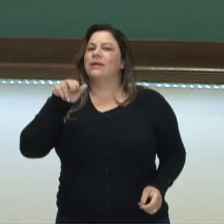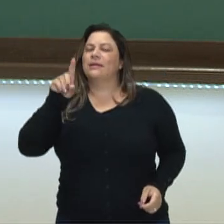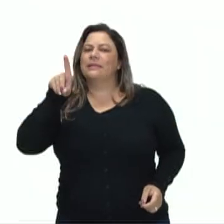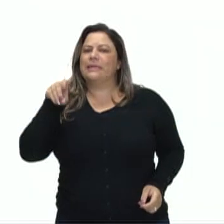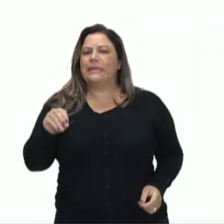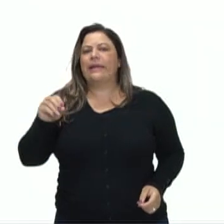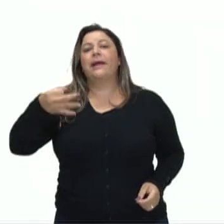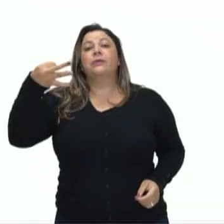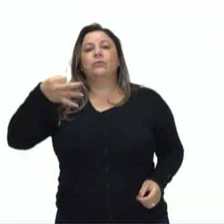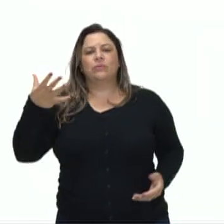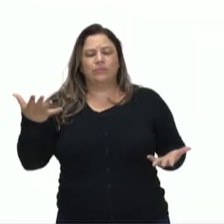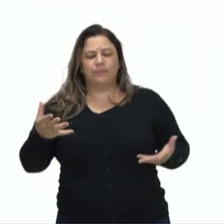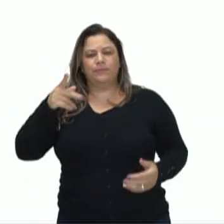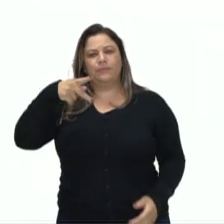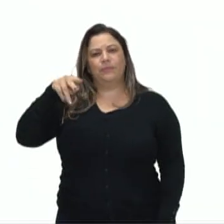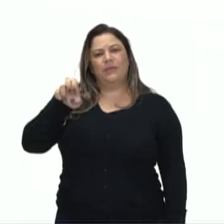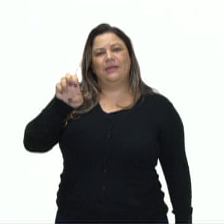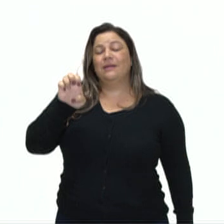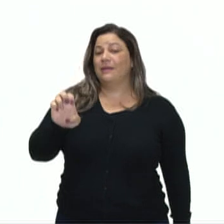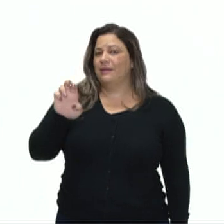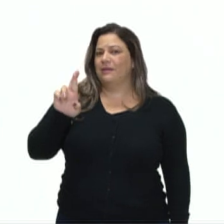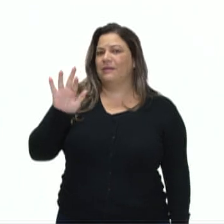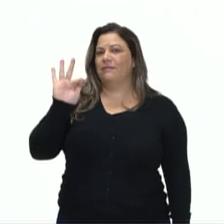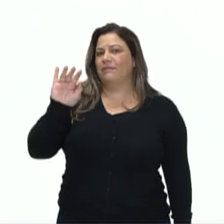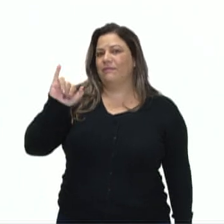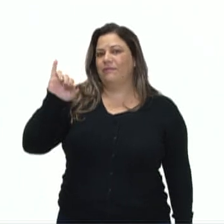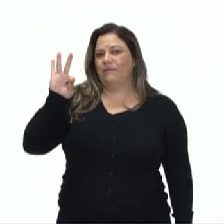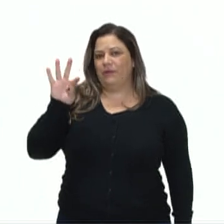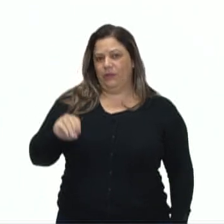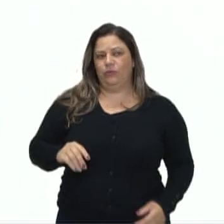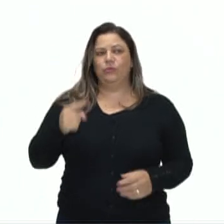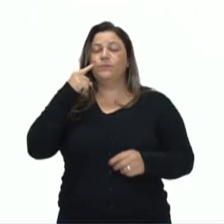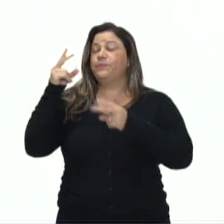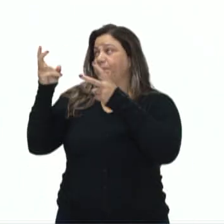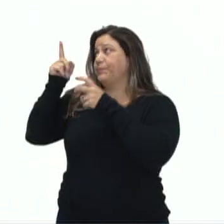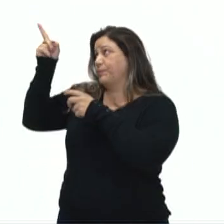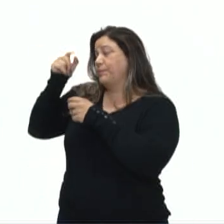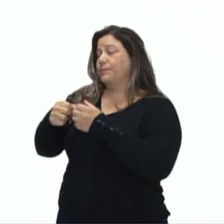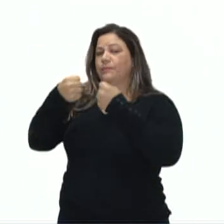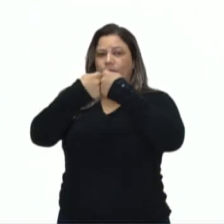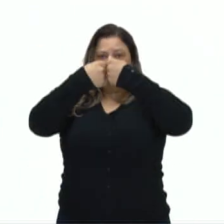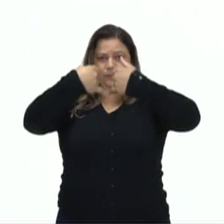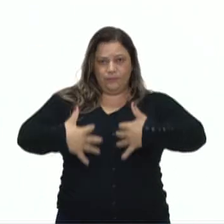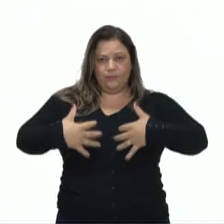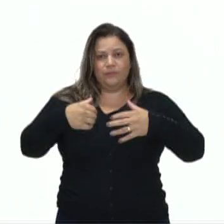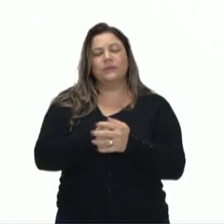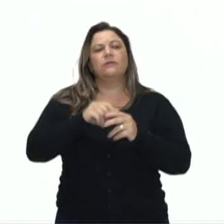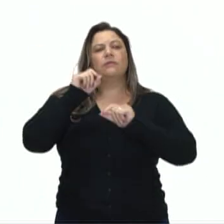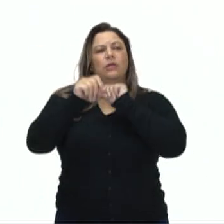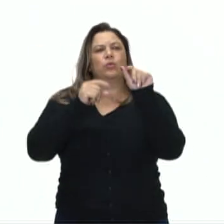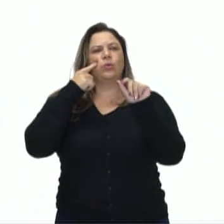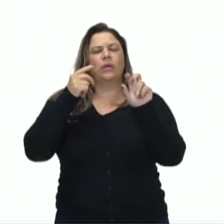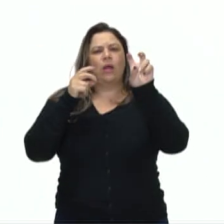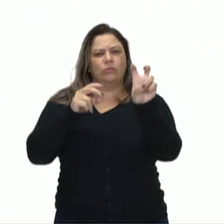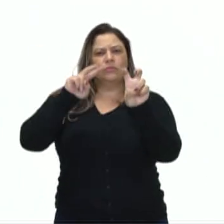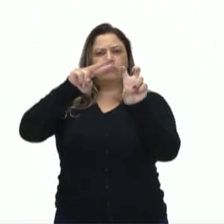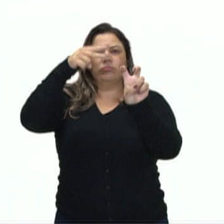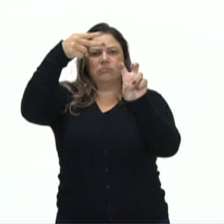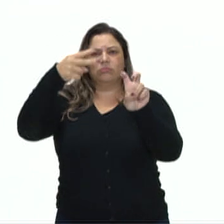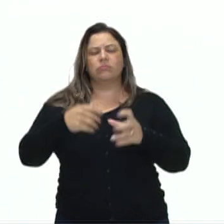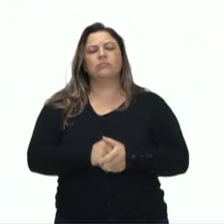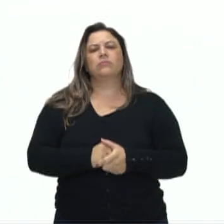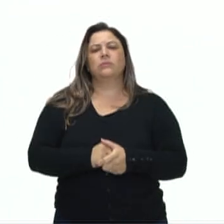você fatorar o 25 e fatorar o 10, você vai achar o quê? Que o 25 é 5 ao quadrado. Pelo numerador, é quadrado perfeito. Mas